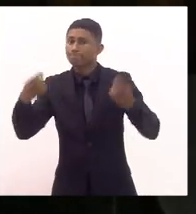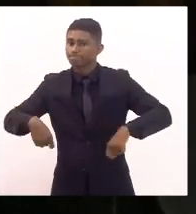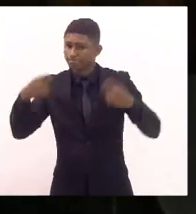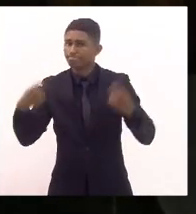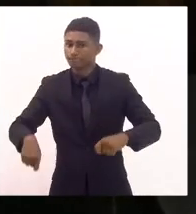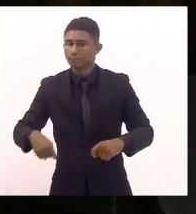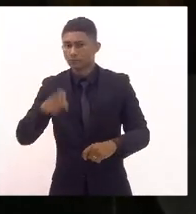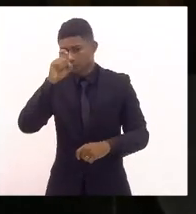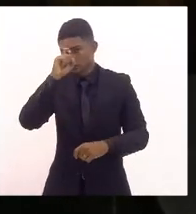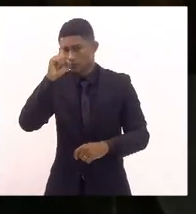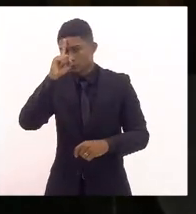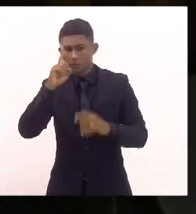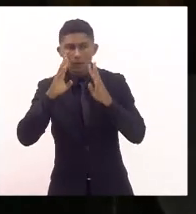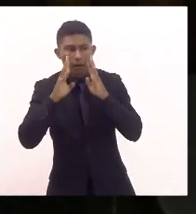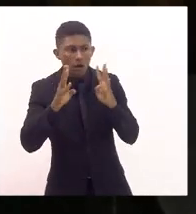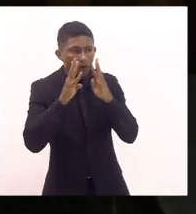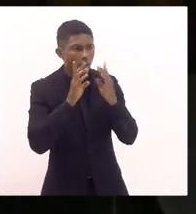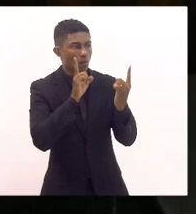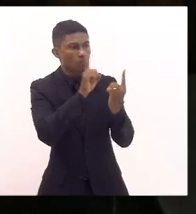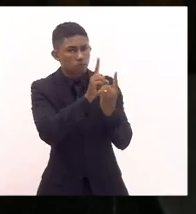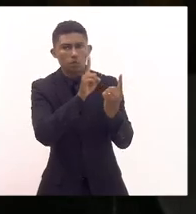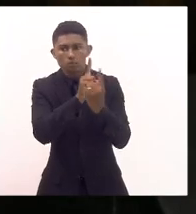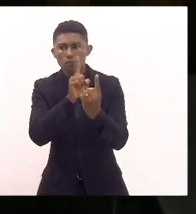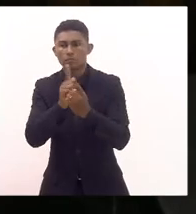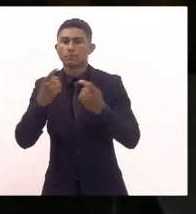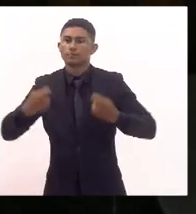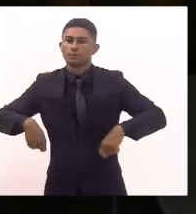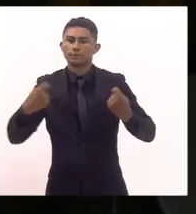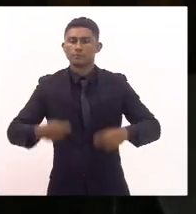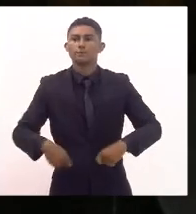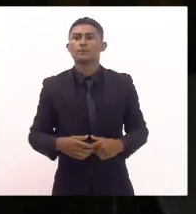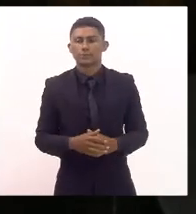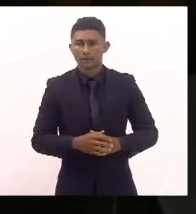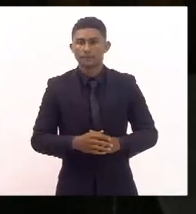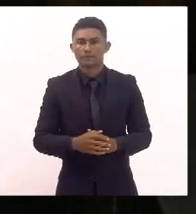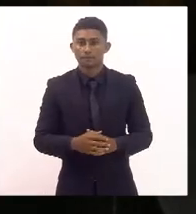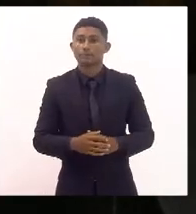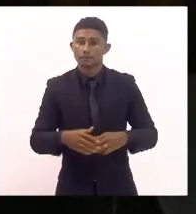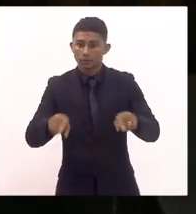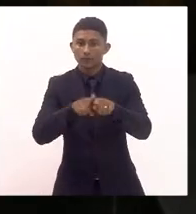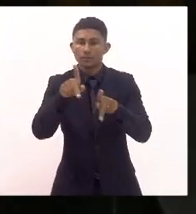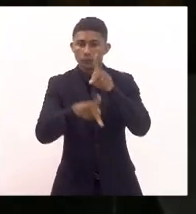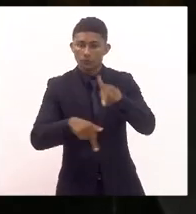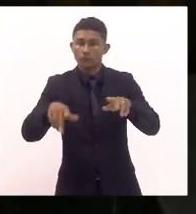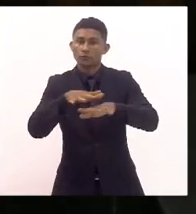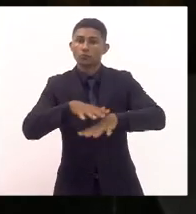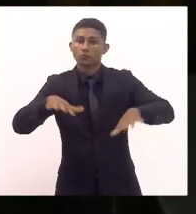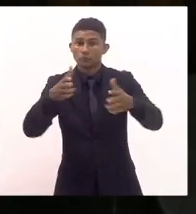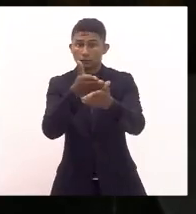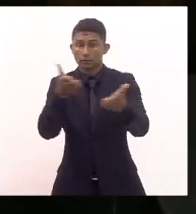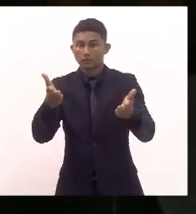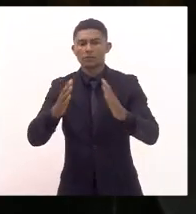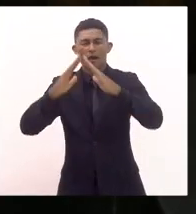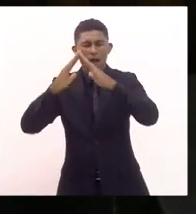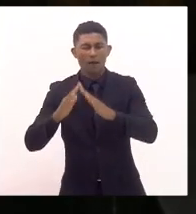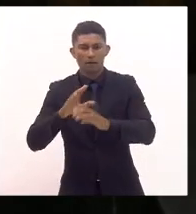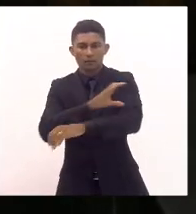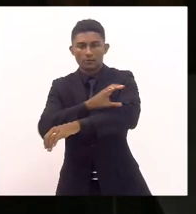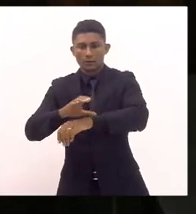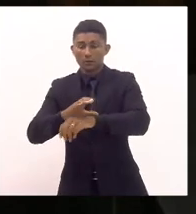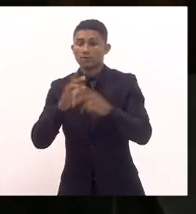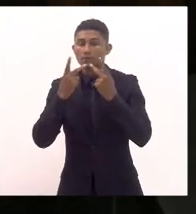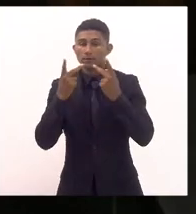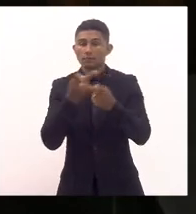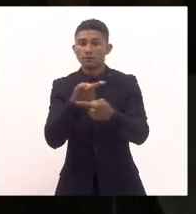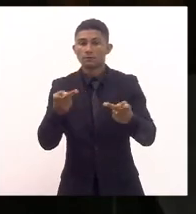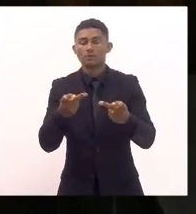até porque o presidente e fica com recado para a população de Campos a vida